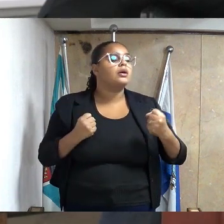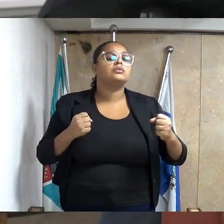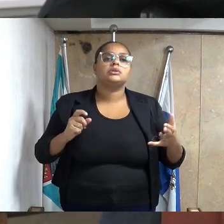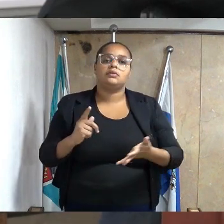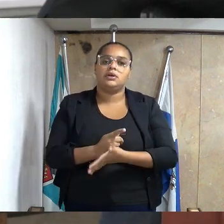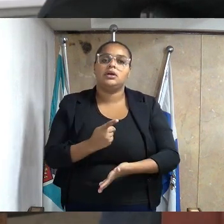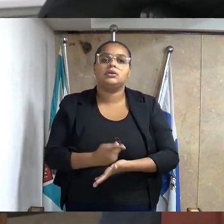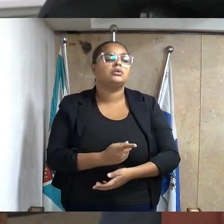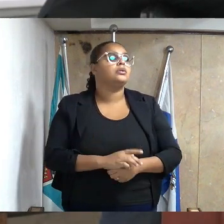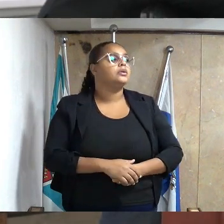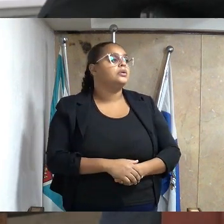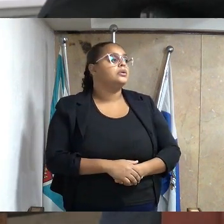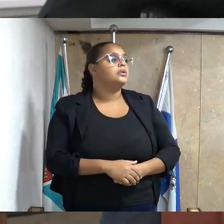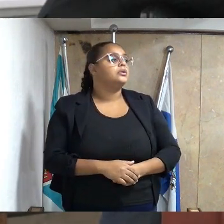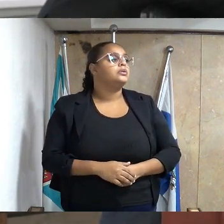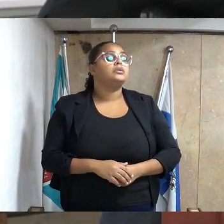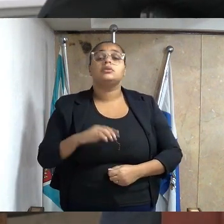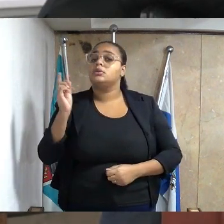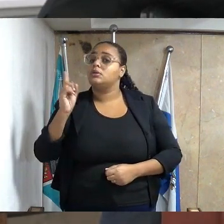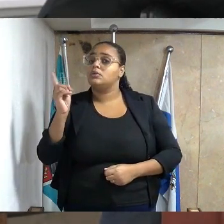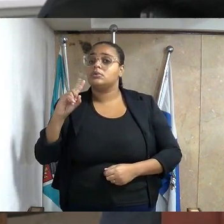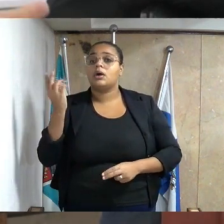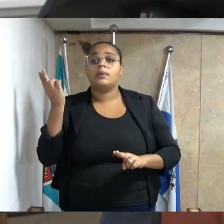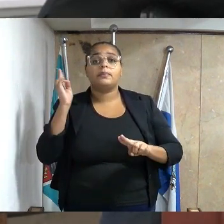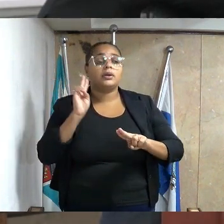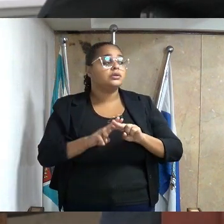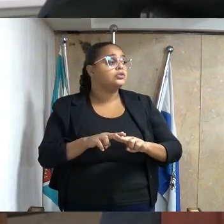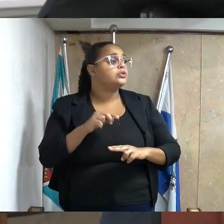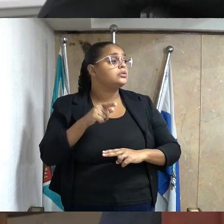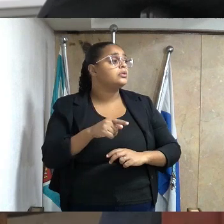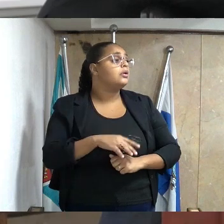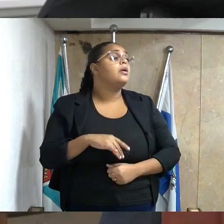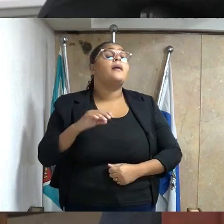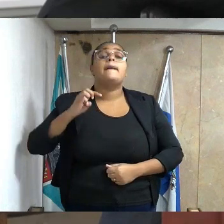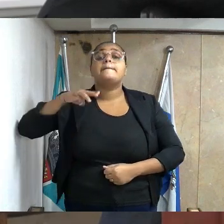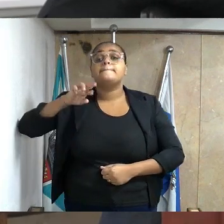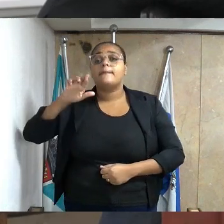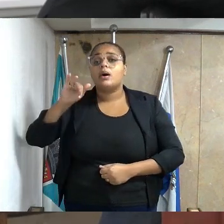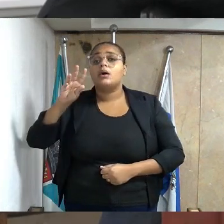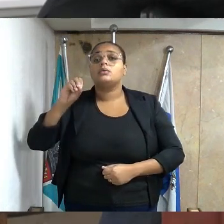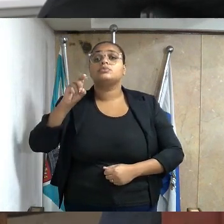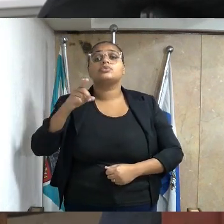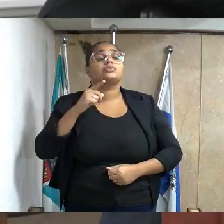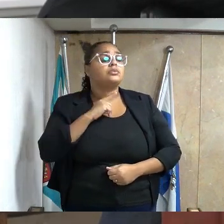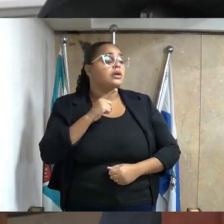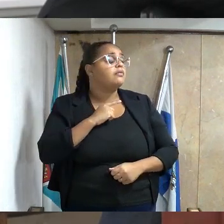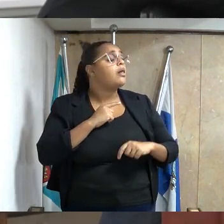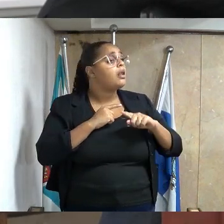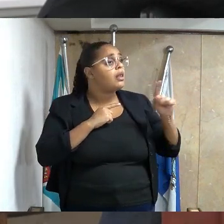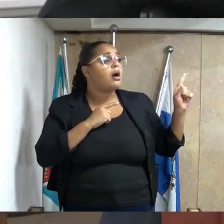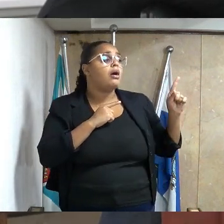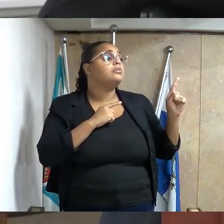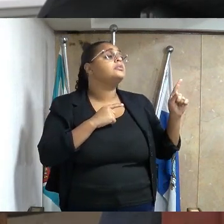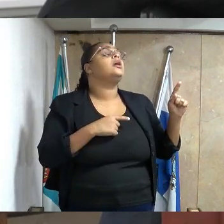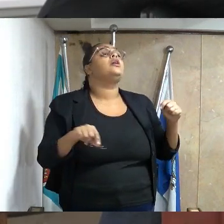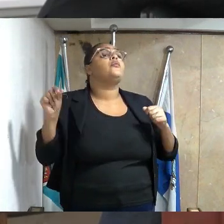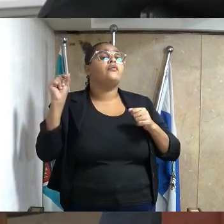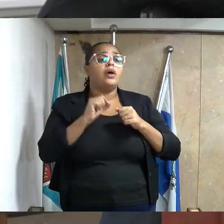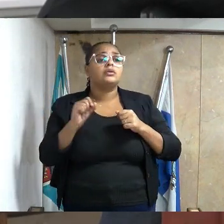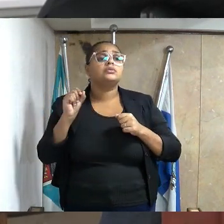errado, e não ter o seu veículo apreendido. E o Marcos Tavares estava ali, com certeza, com Vossas Excelências ali,